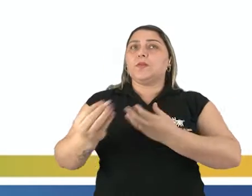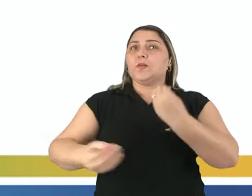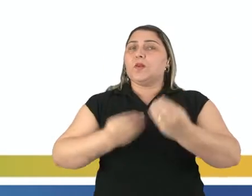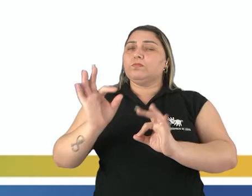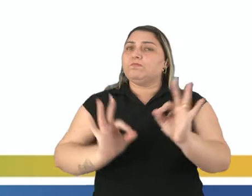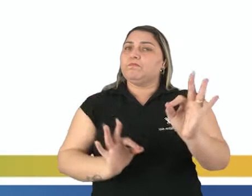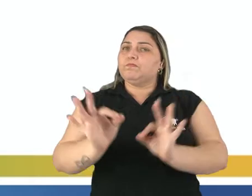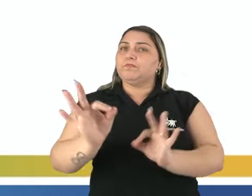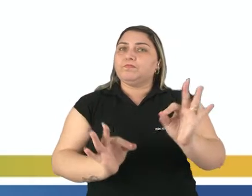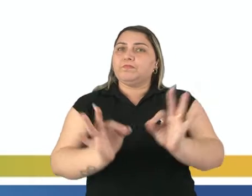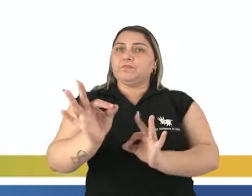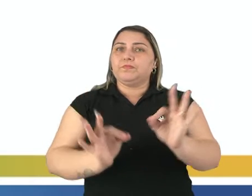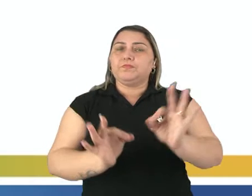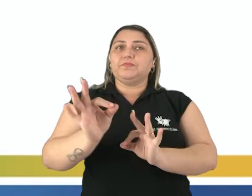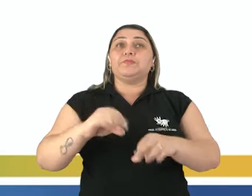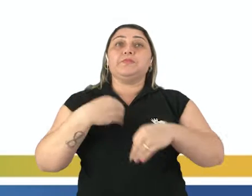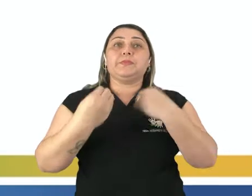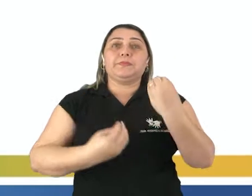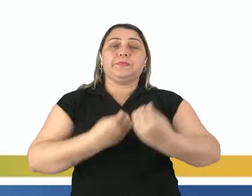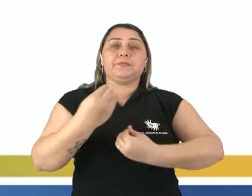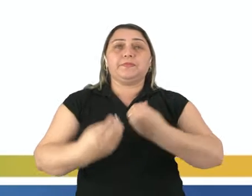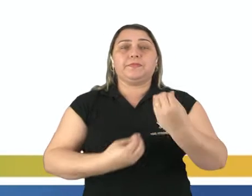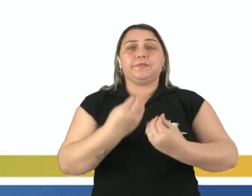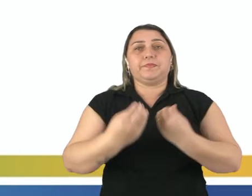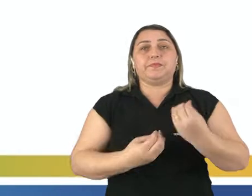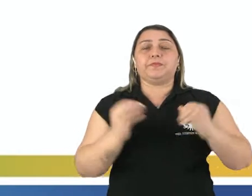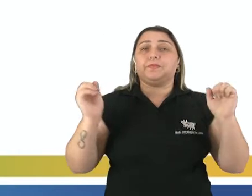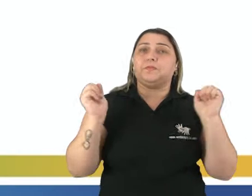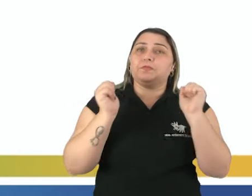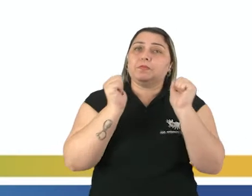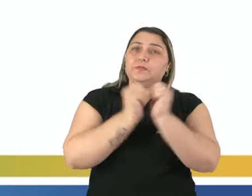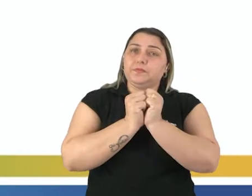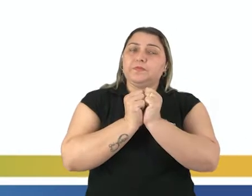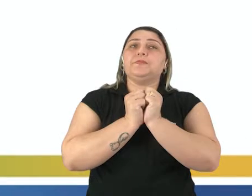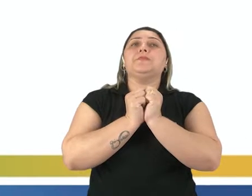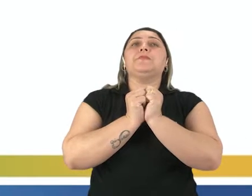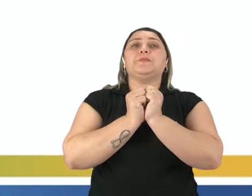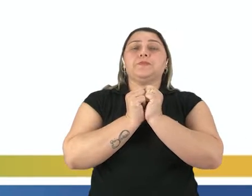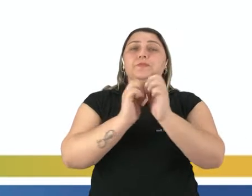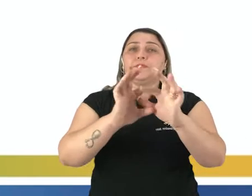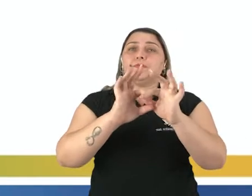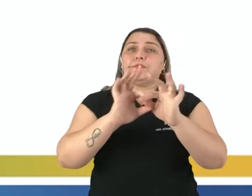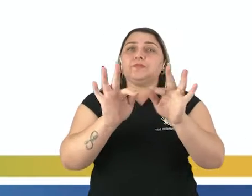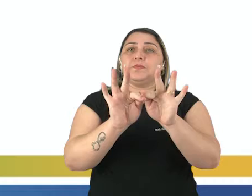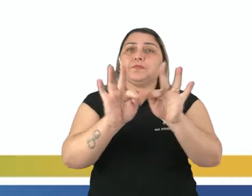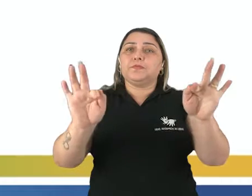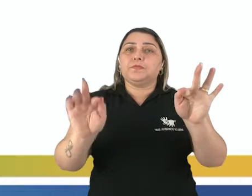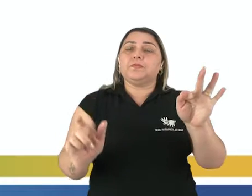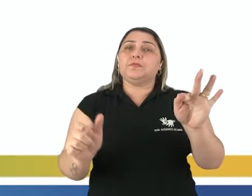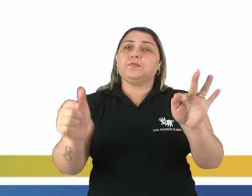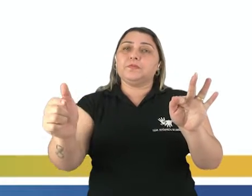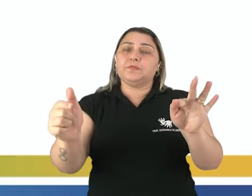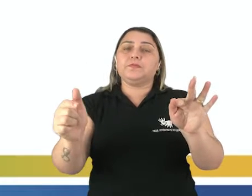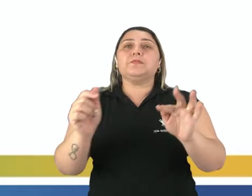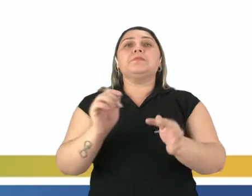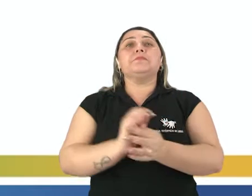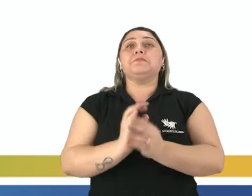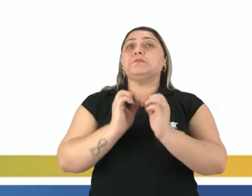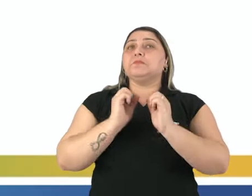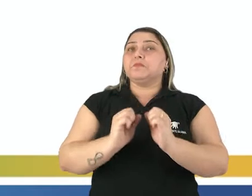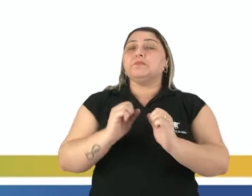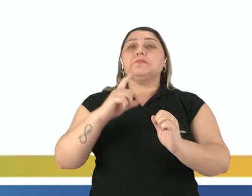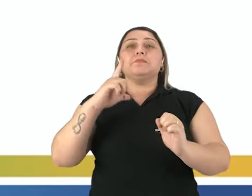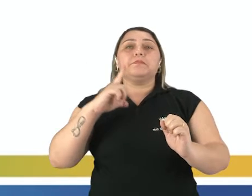vamos organizá-lo, como nós vamos juntar, unir uma frase à outra para assim poder